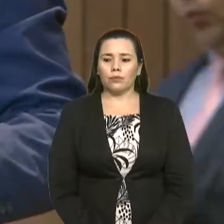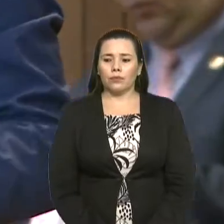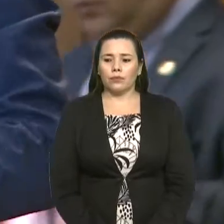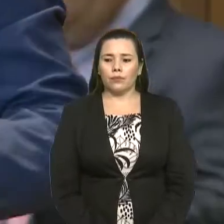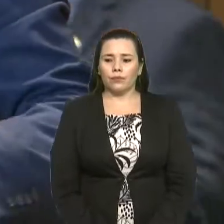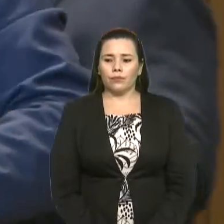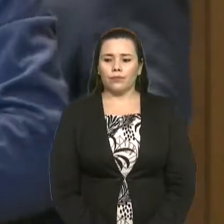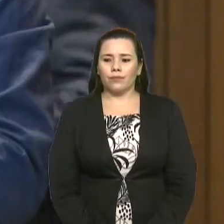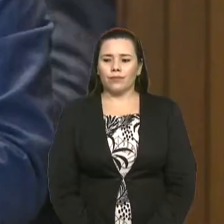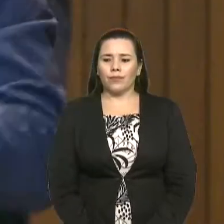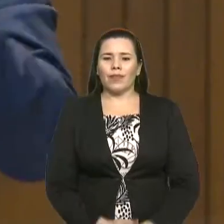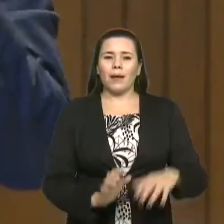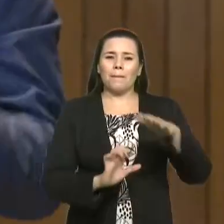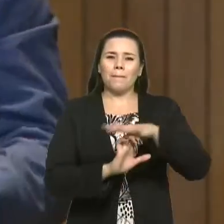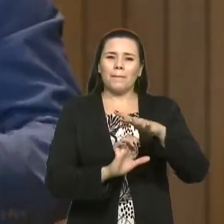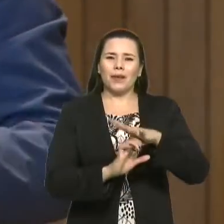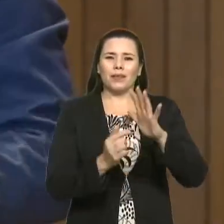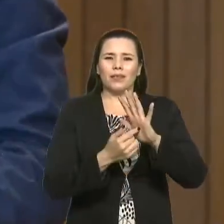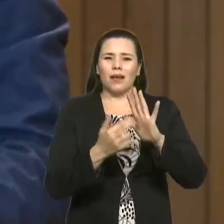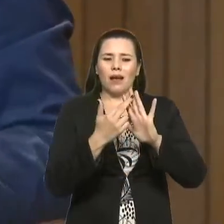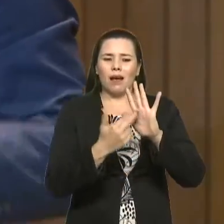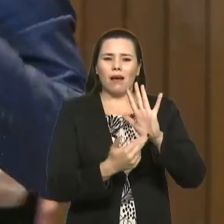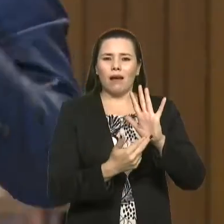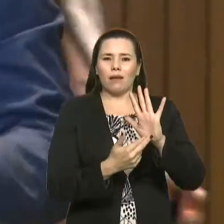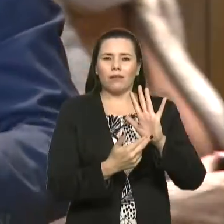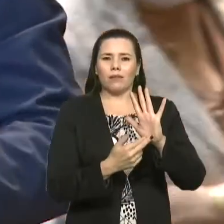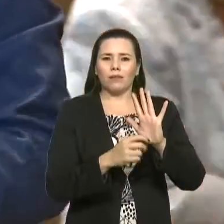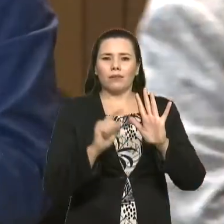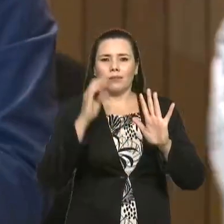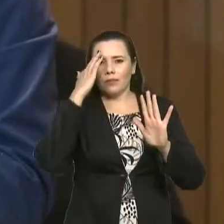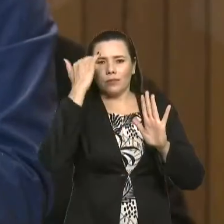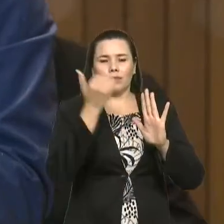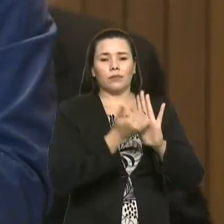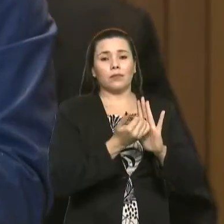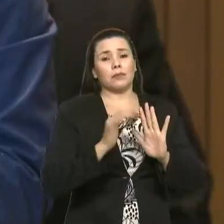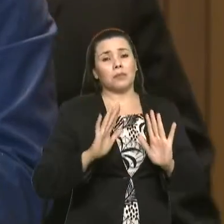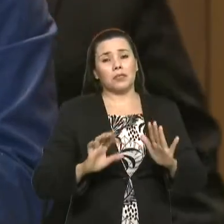requisitos básicos não foram cumpridos, mas a empresa ganhou. Foi direcionado.